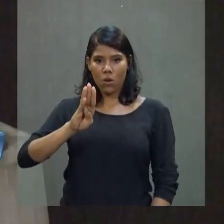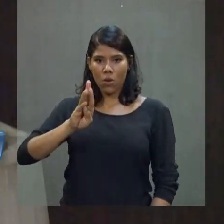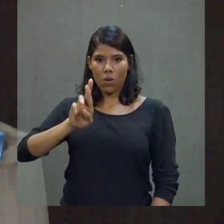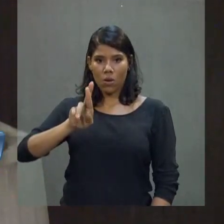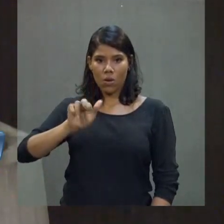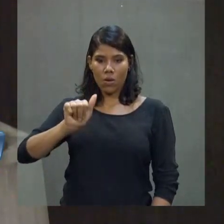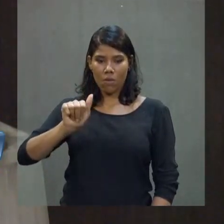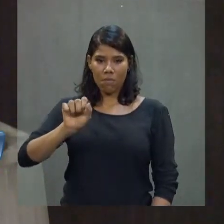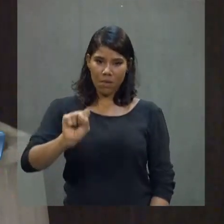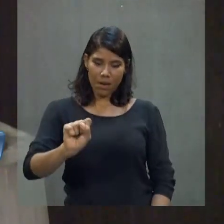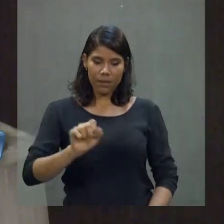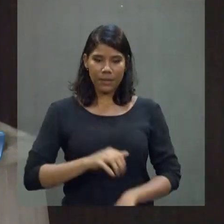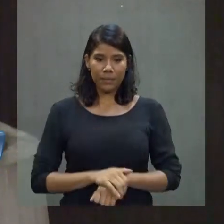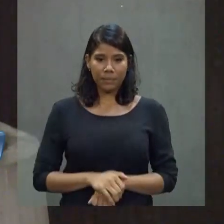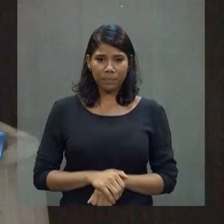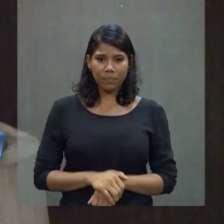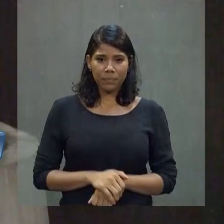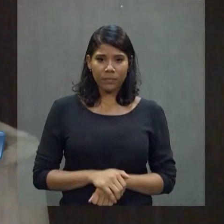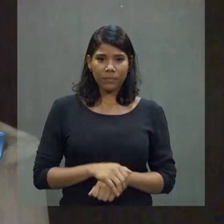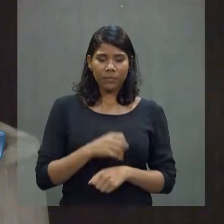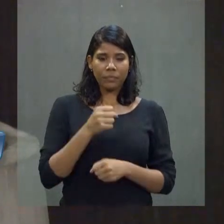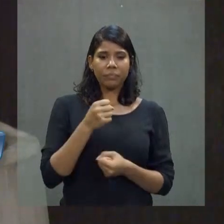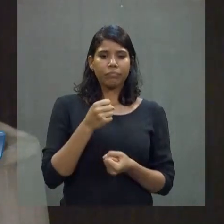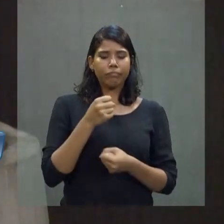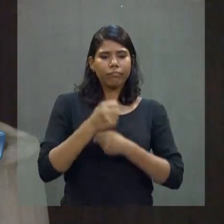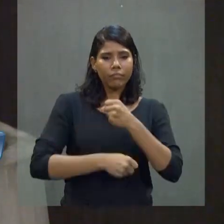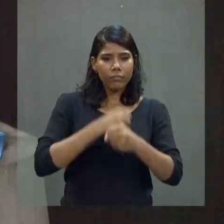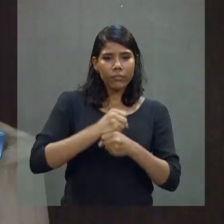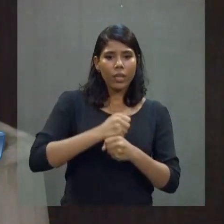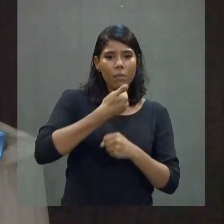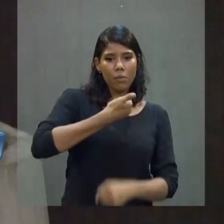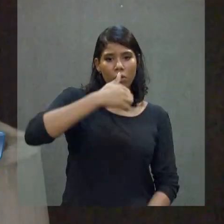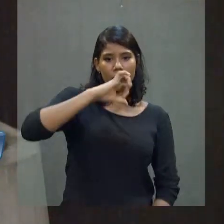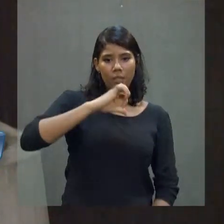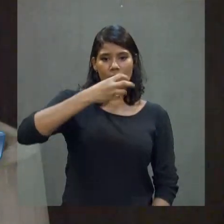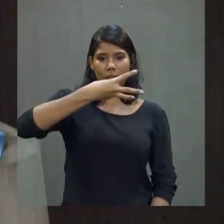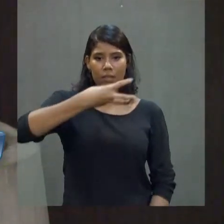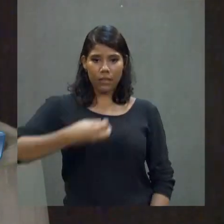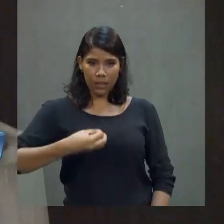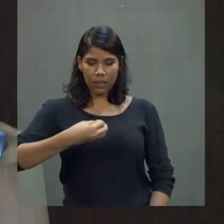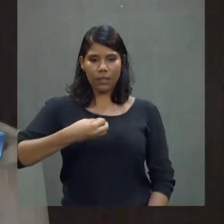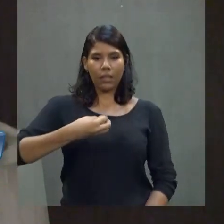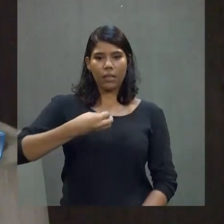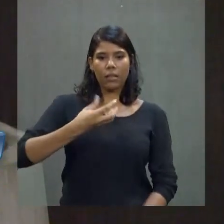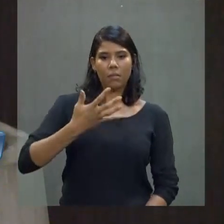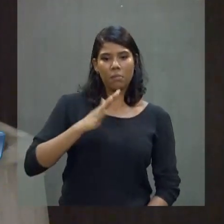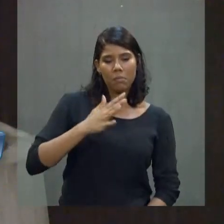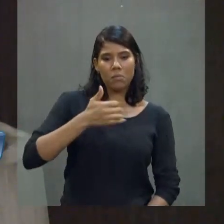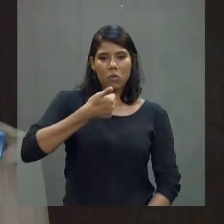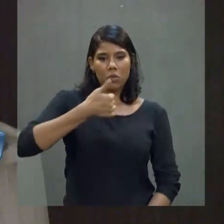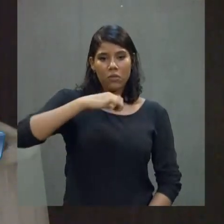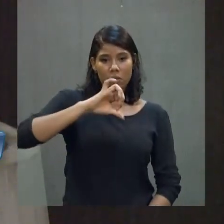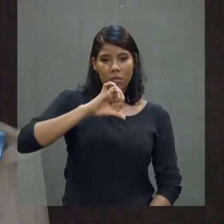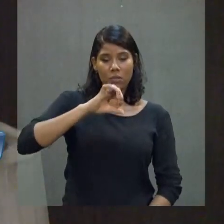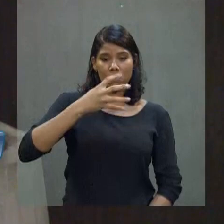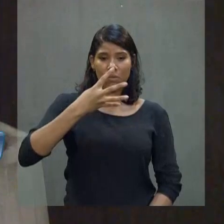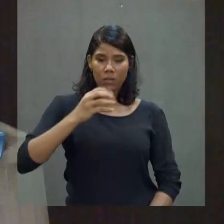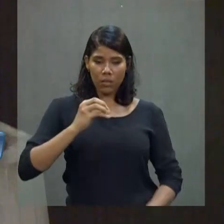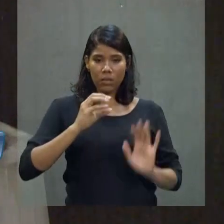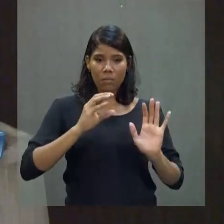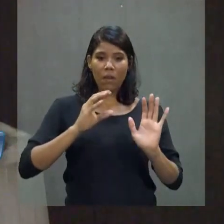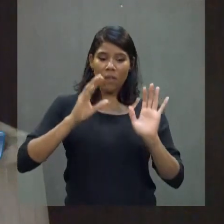Desde os anos 30 e 40, mas, obviamente, nos anos 50,